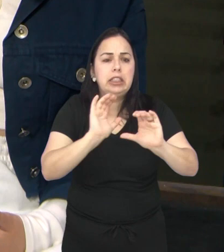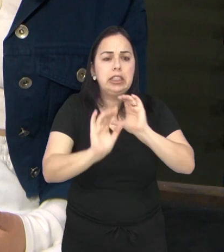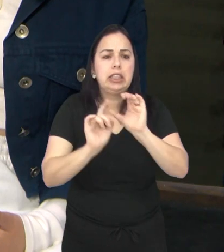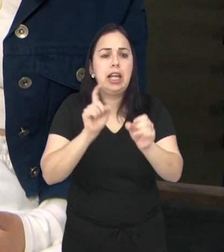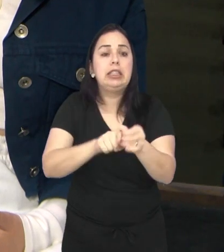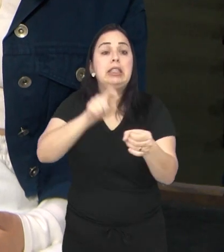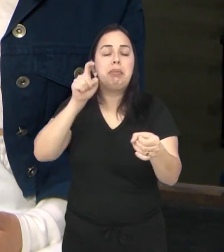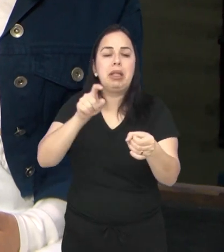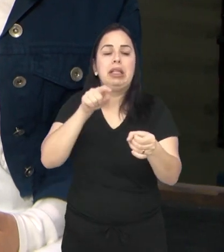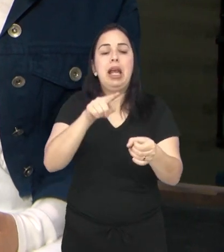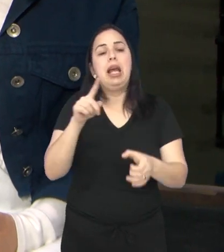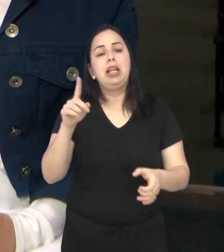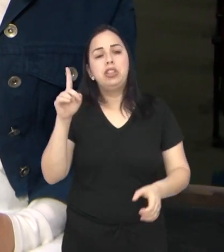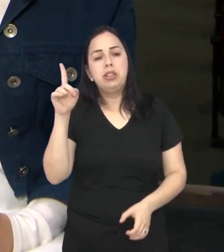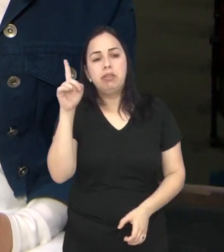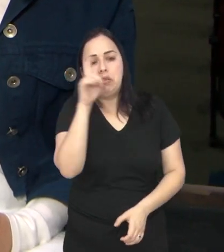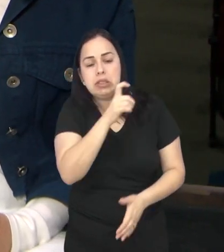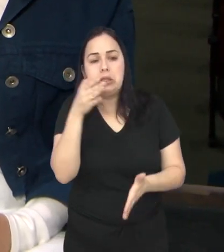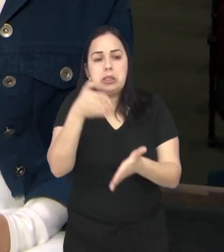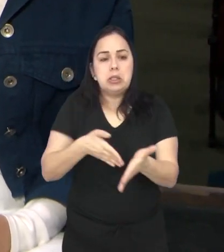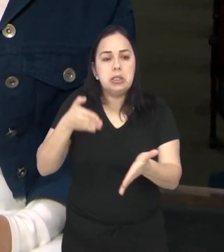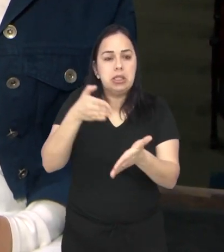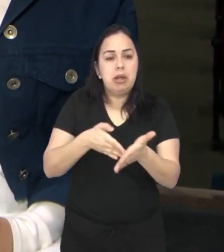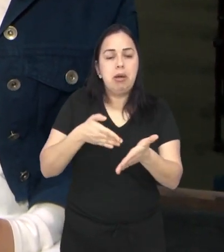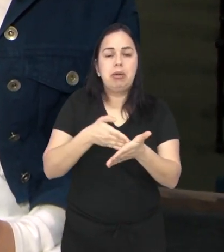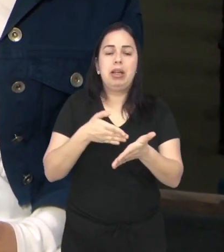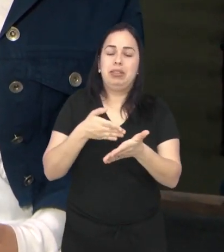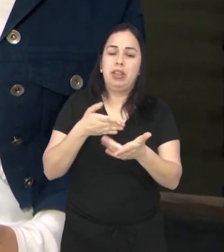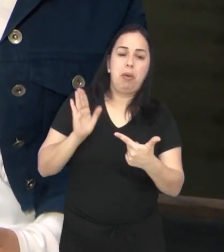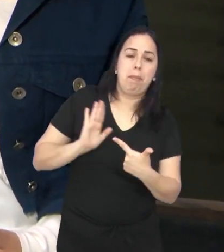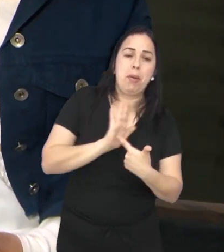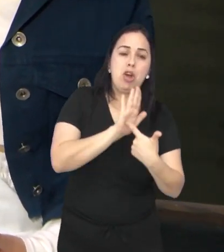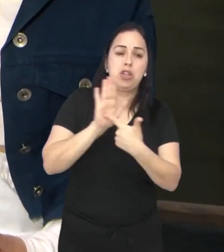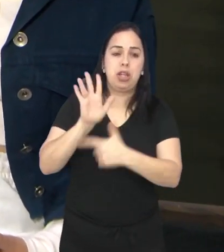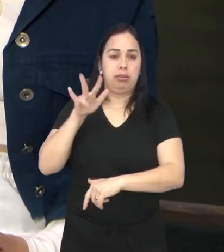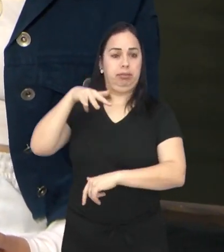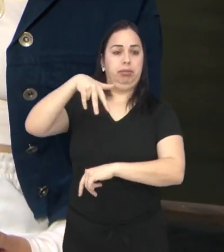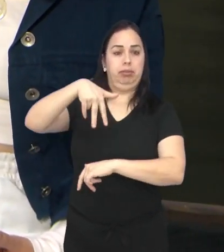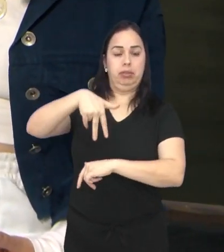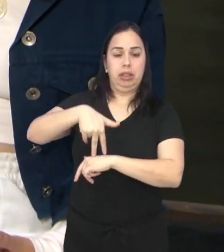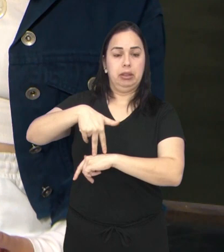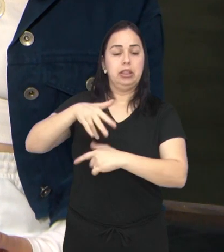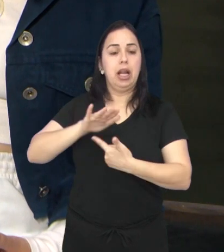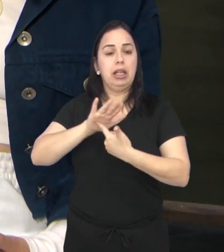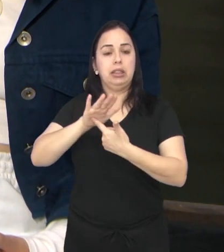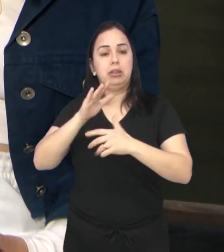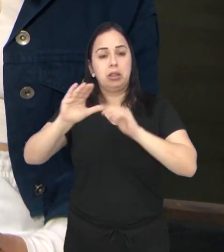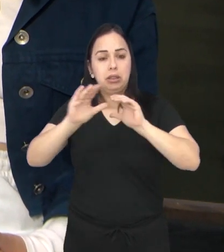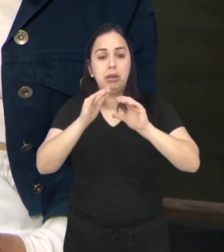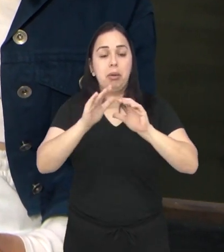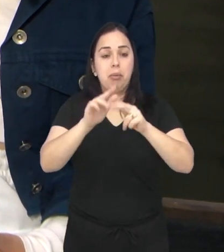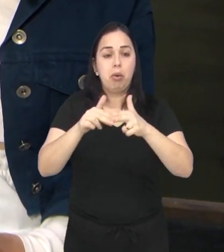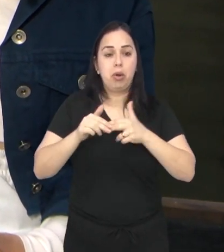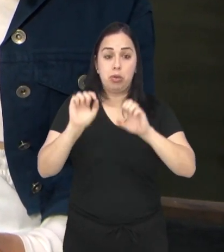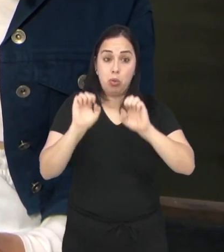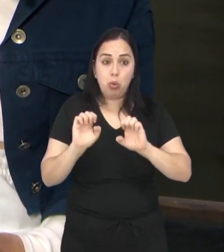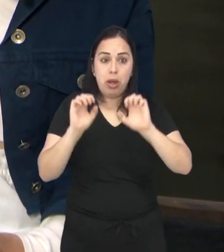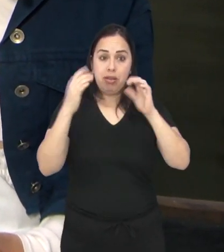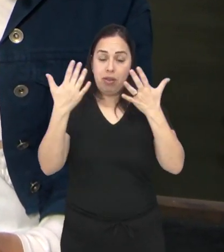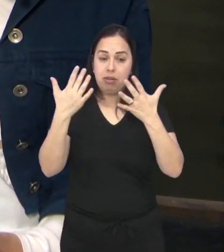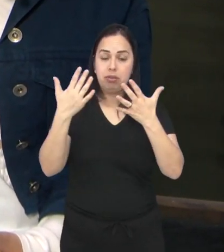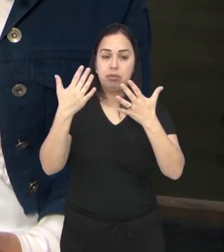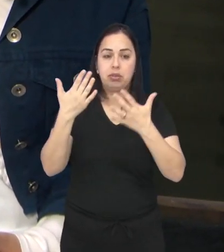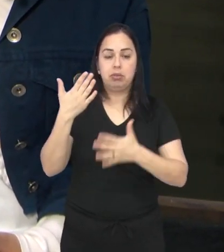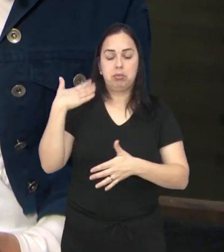tem uma dificuldade para poder mostrar seu trabalho, para ter visibilidade. Então o Start Music ele foi ganhando